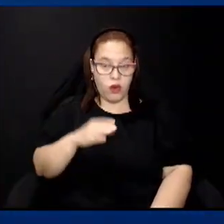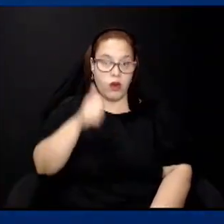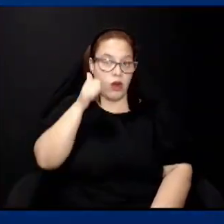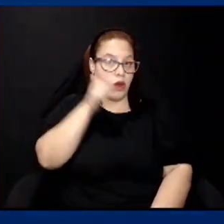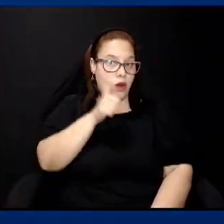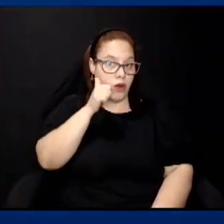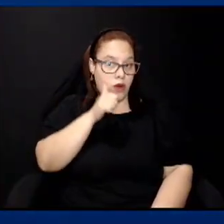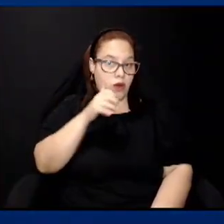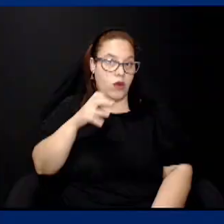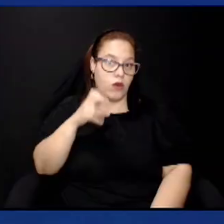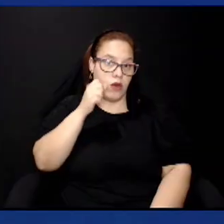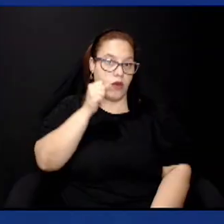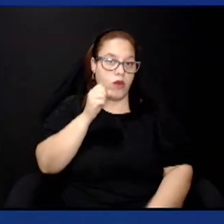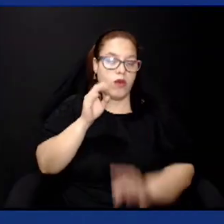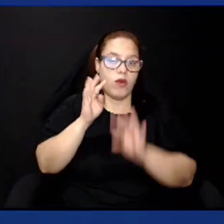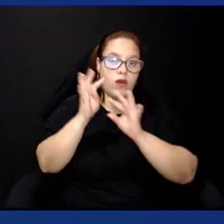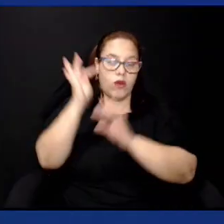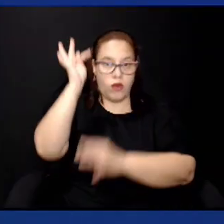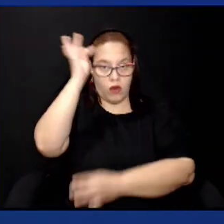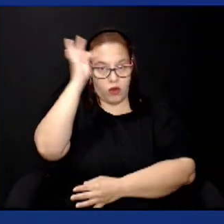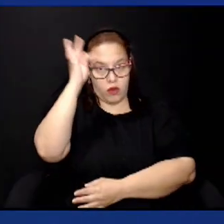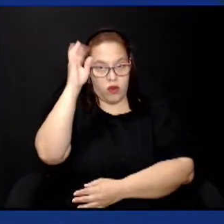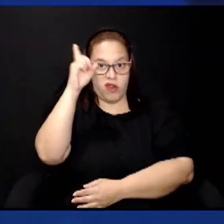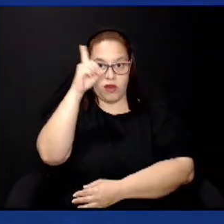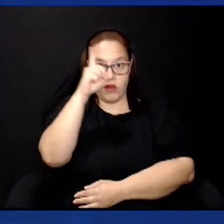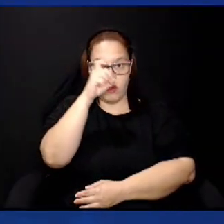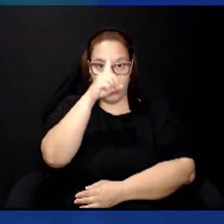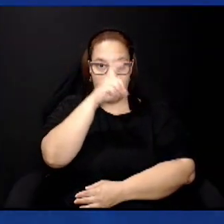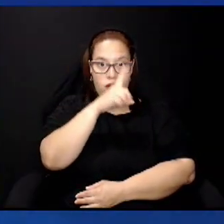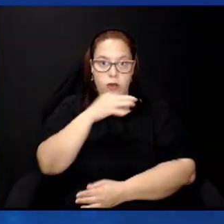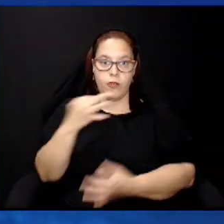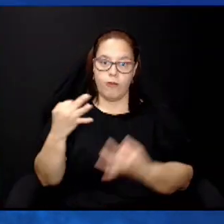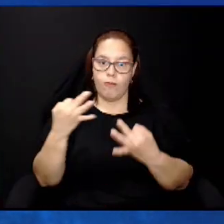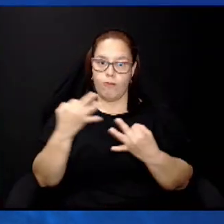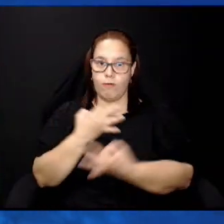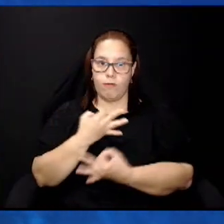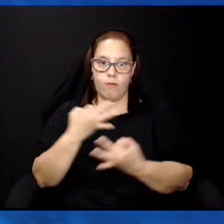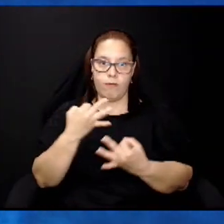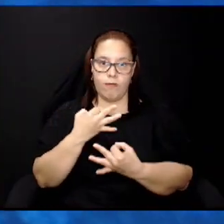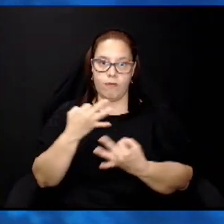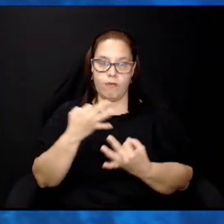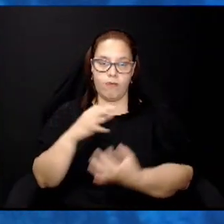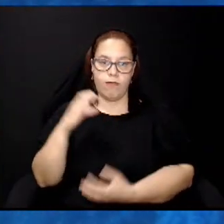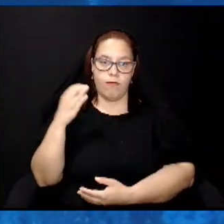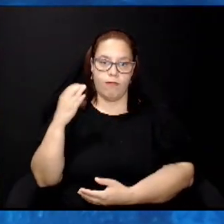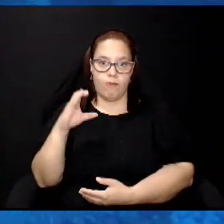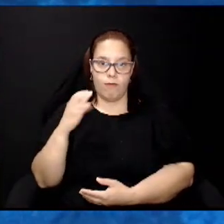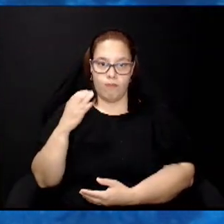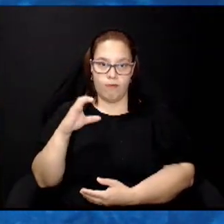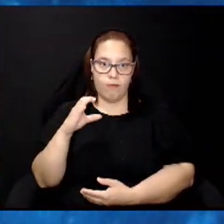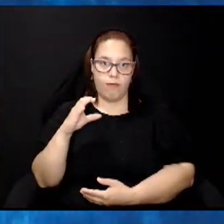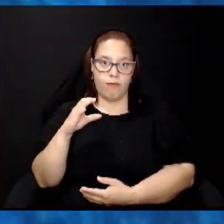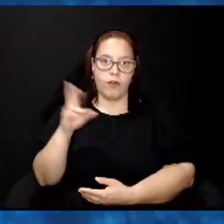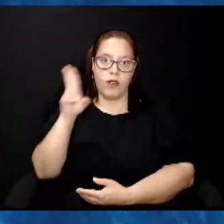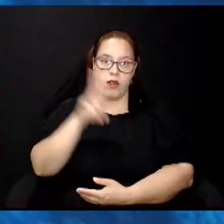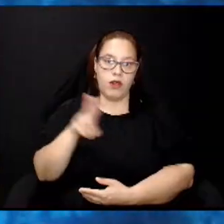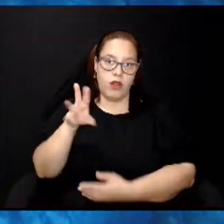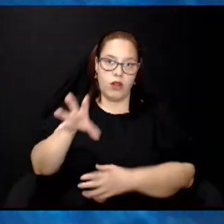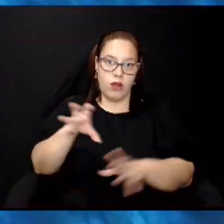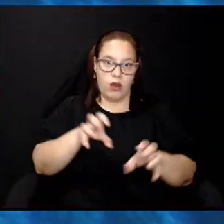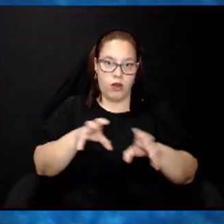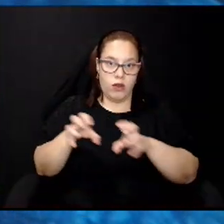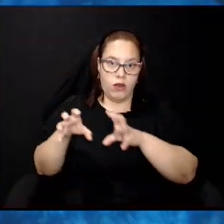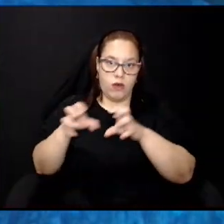essa técnica complexa e extraordinária, segundo os cientistas. Eles usam esponjas para remexer